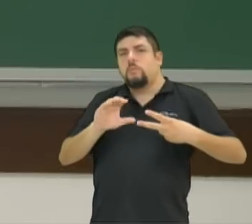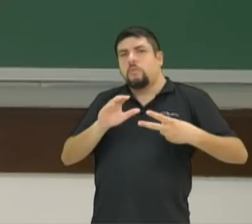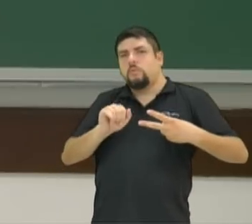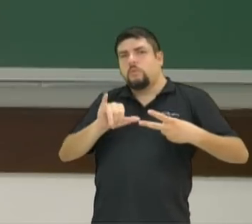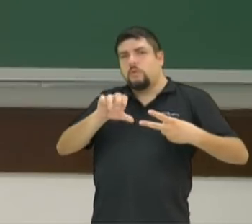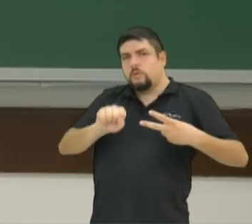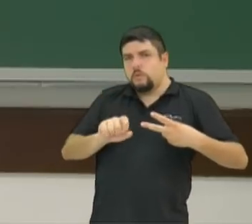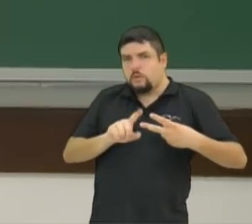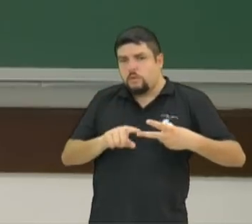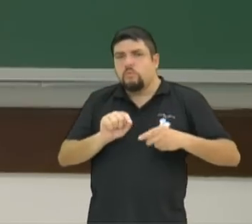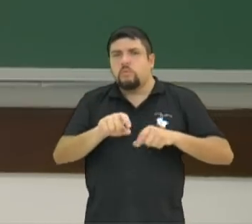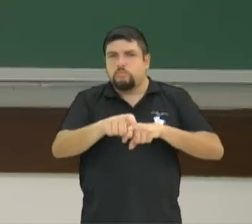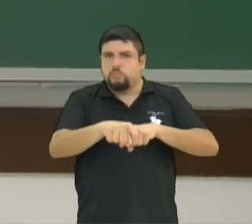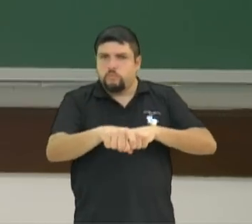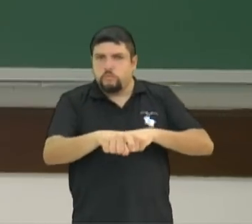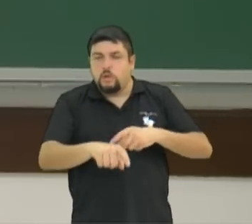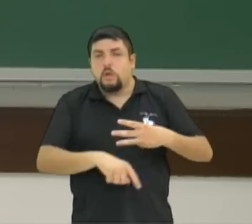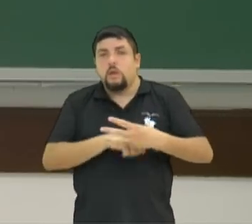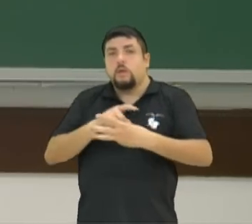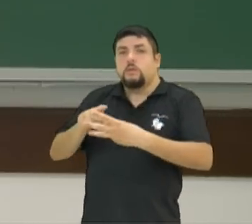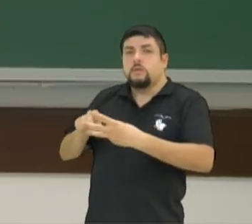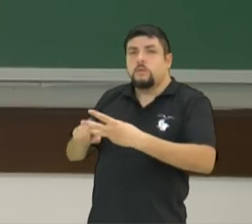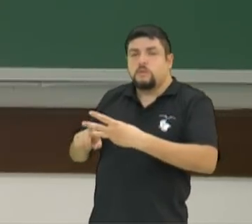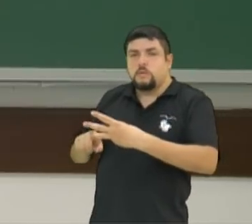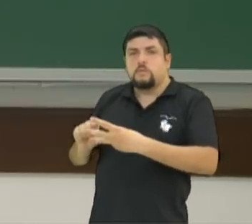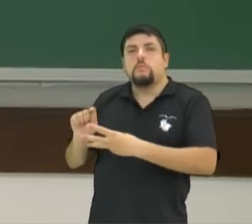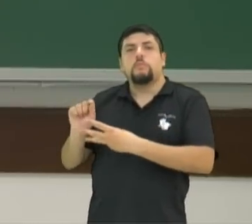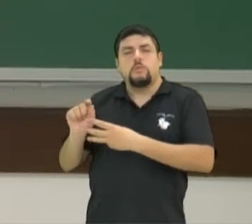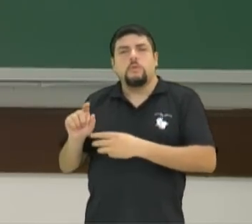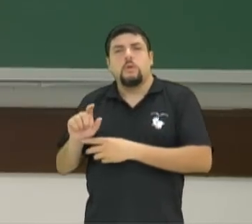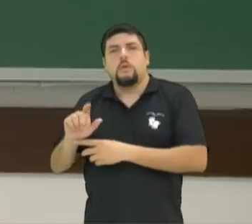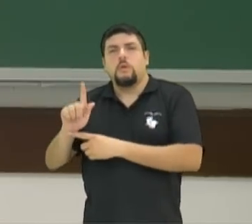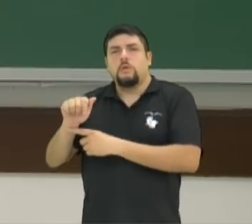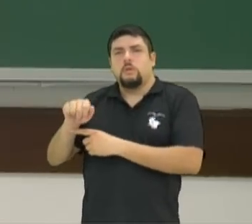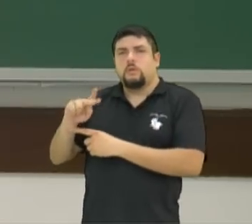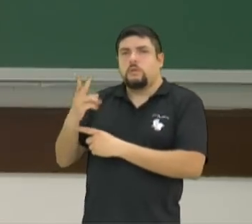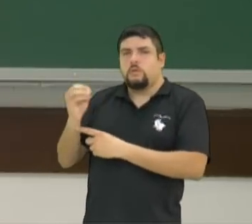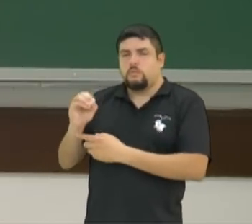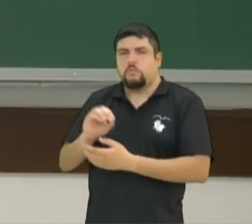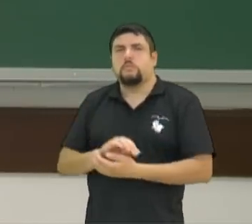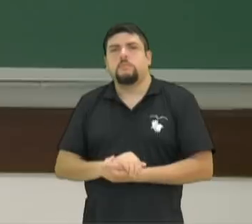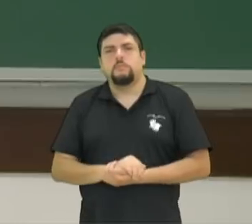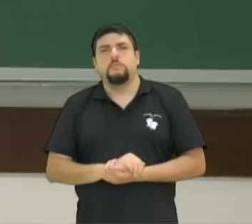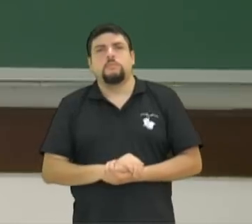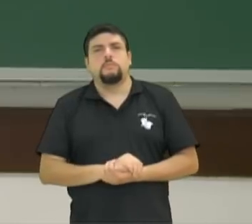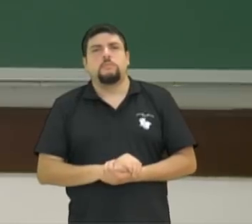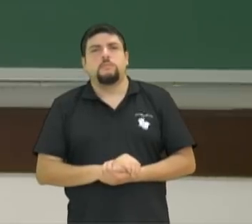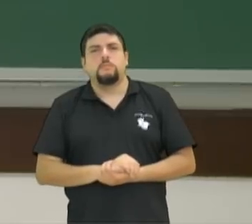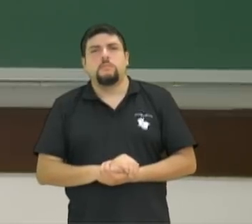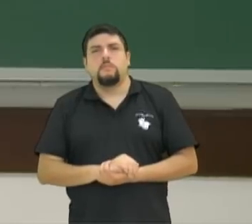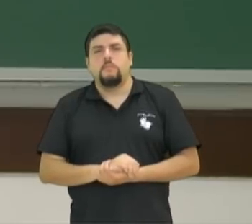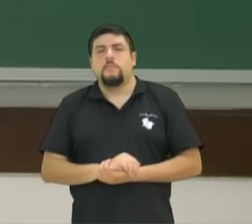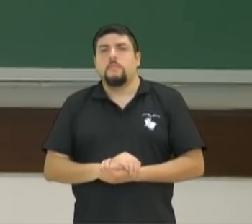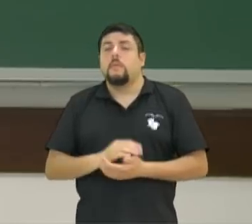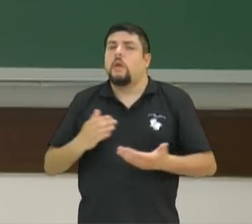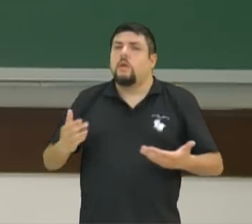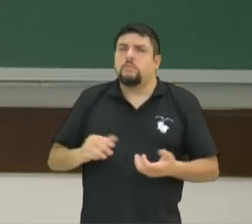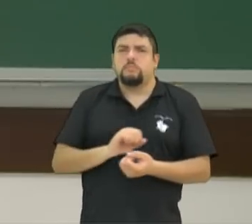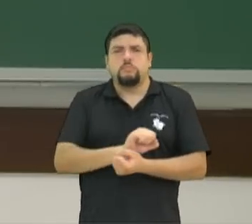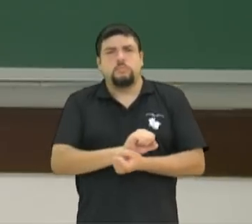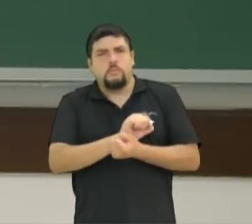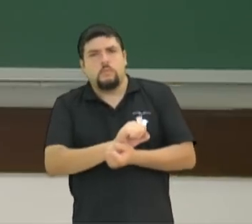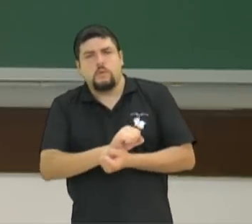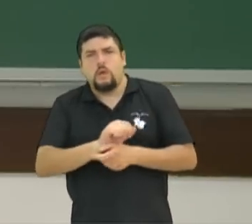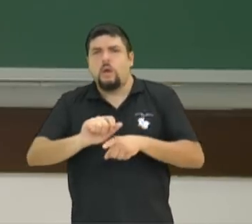à lavoura, e também os escravos aqui, como a gente viu, os escravos de ganho. Daí a gente tem os escravos de aluguel, então